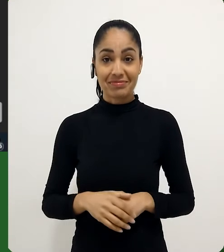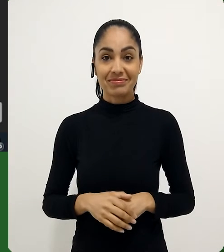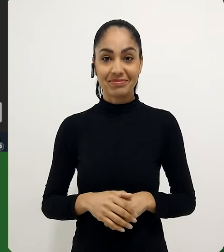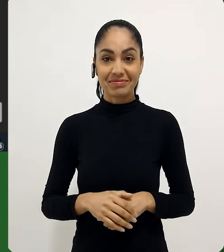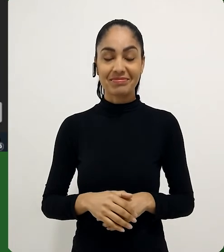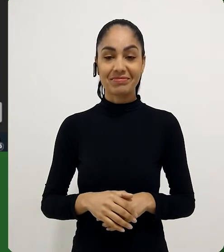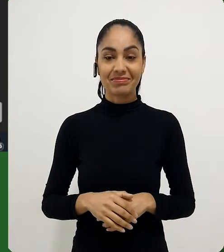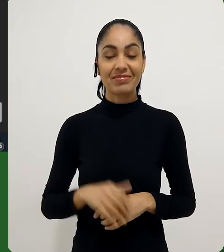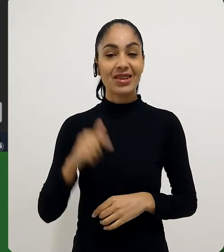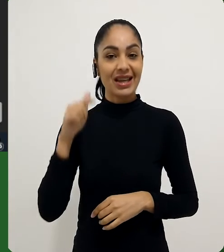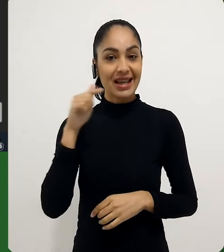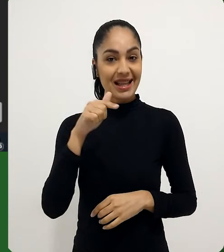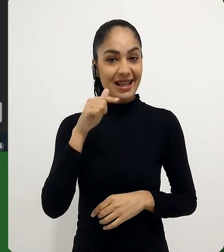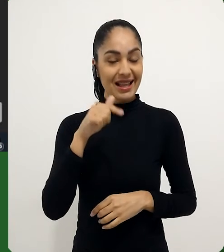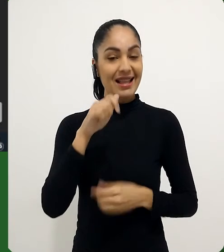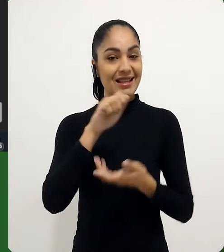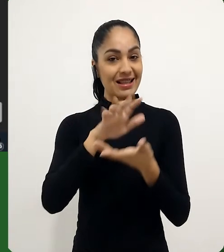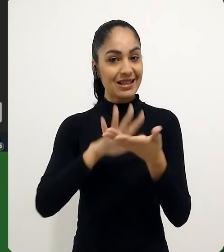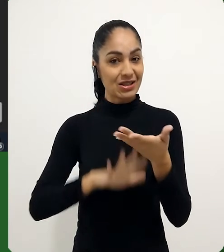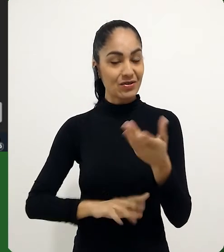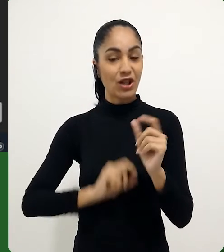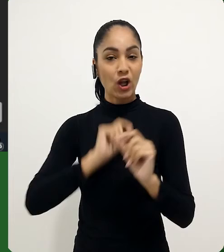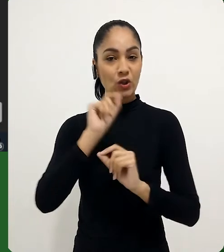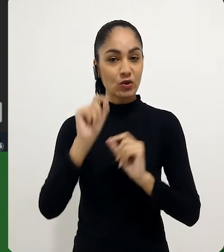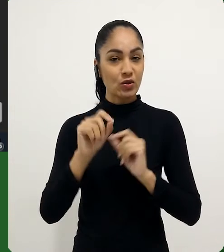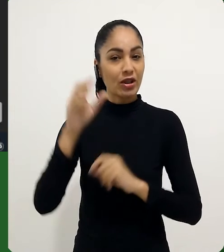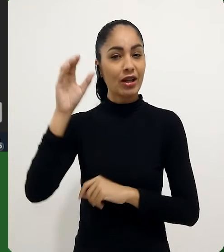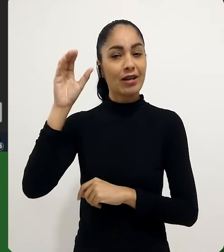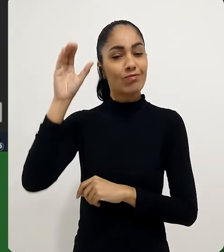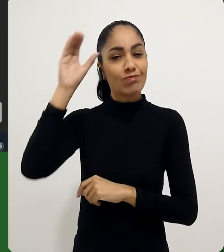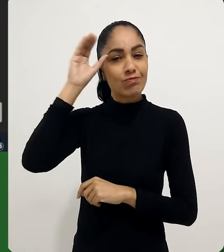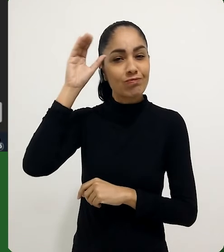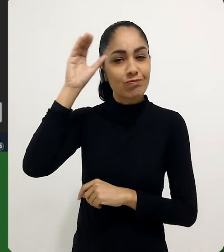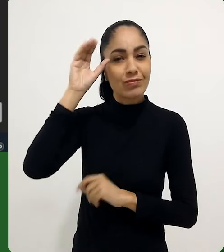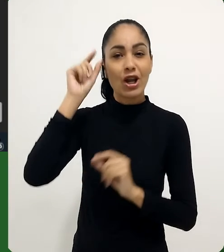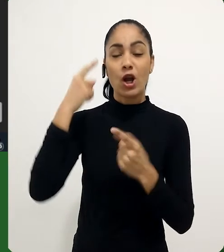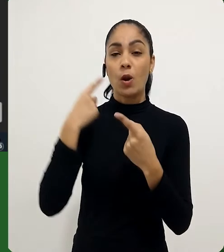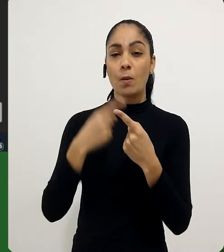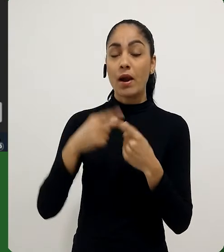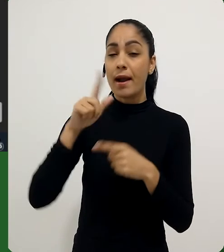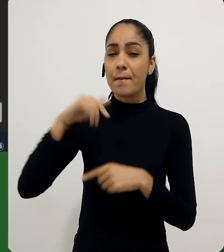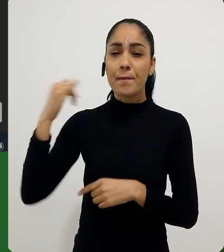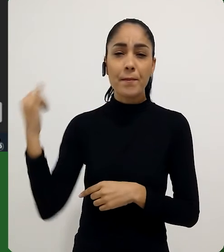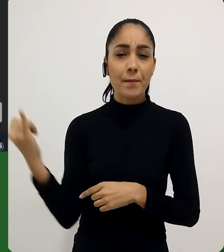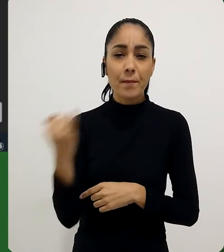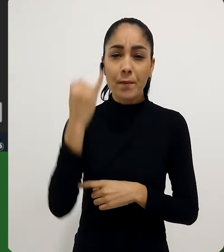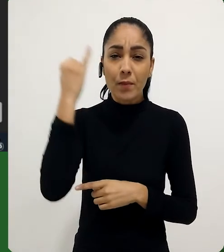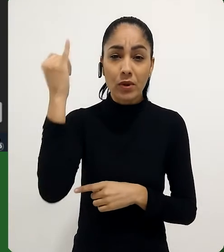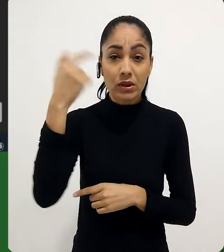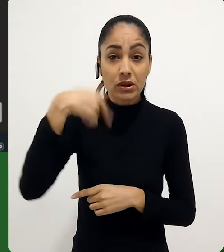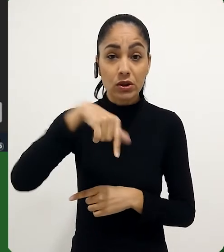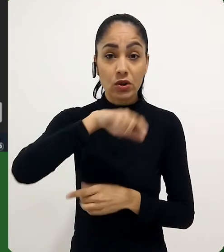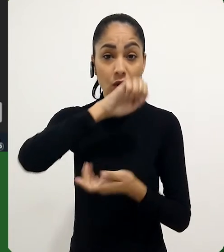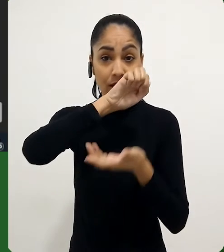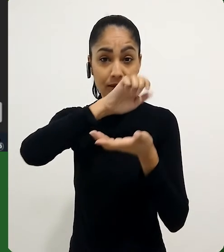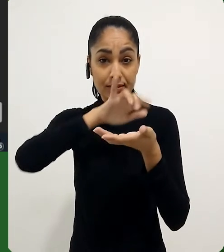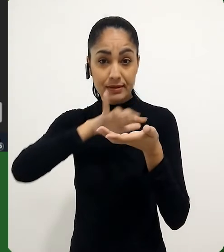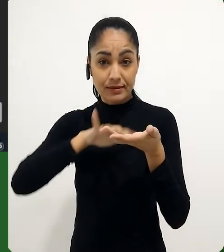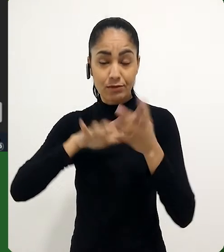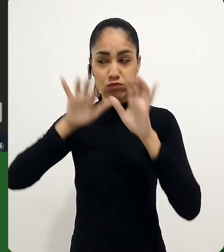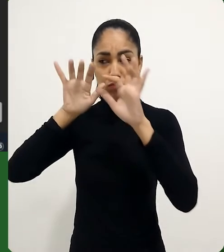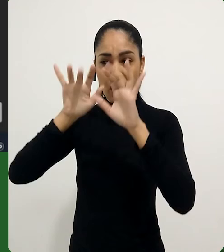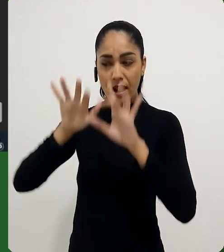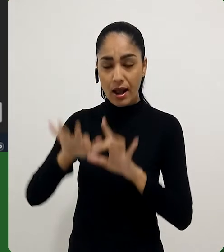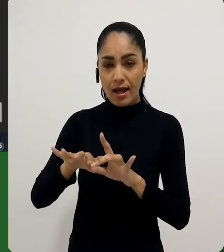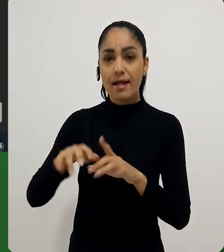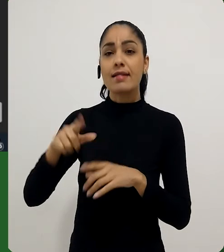ali, não entendemos nada. Então, esse exercício é de conscientização. É muito importante na hora de